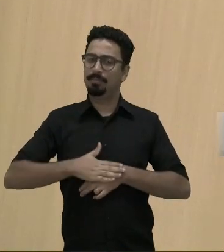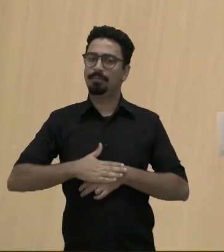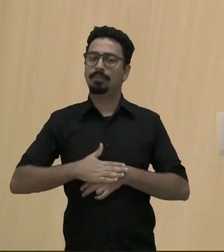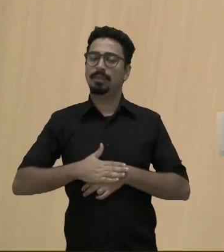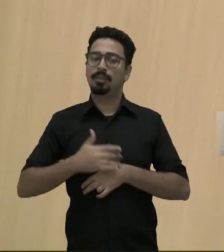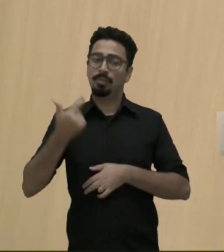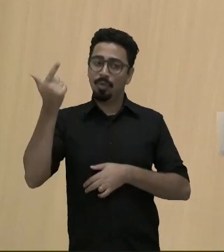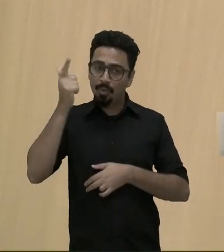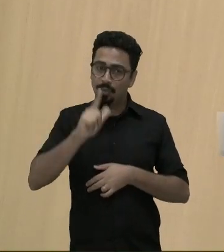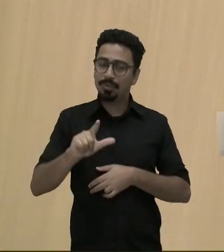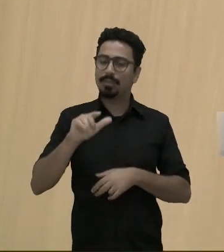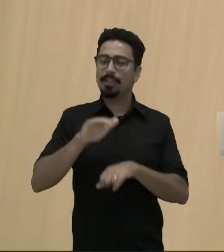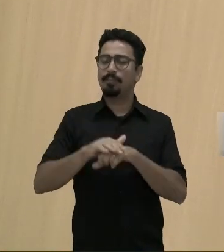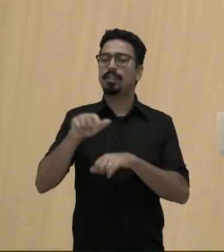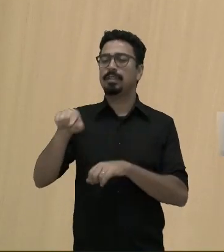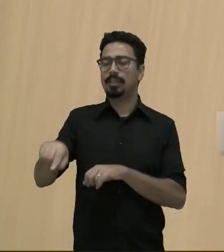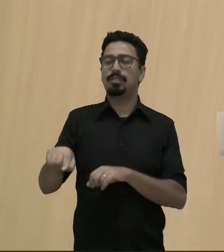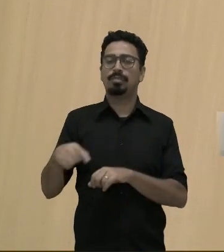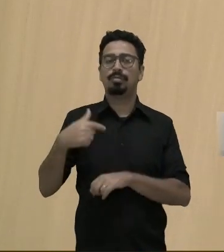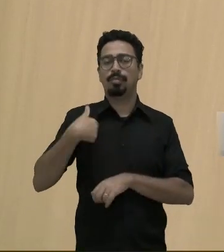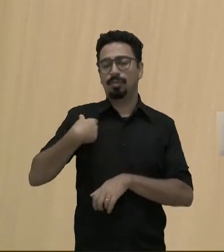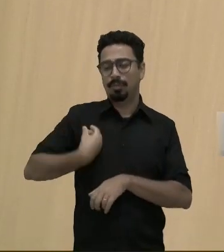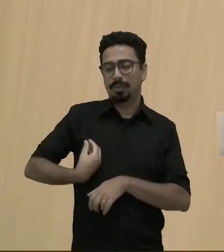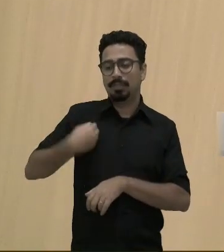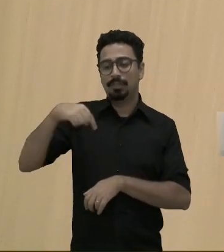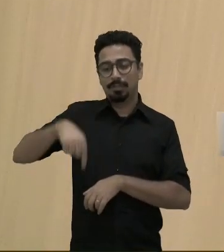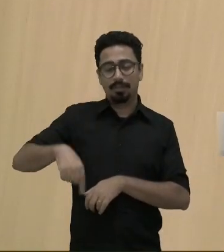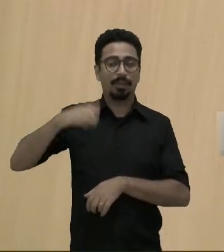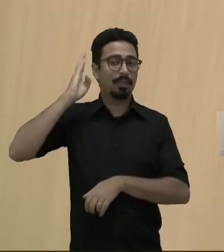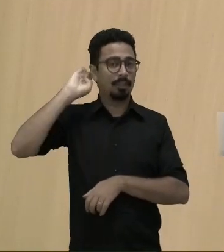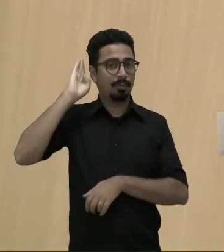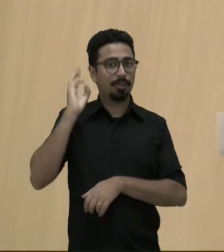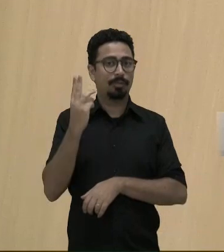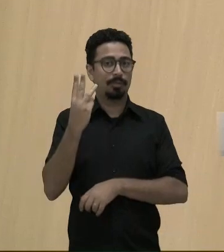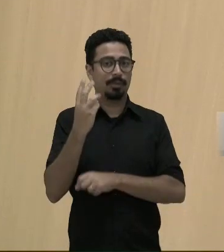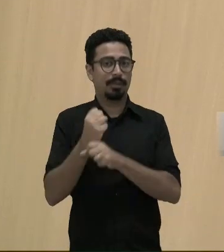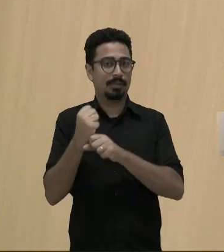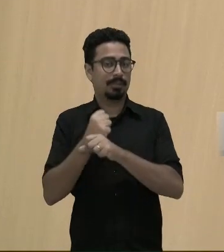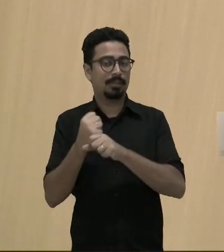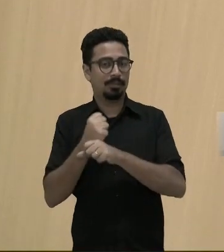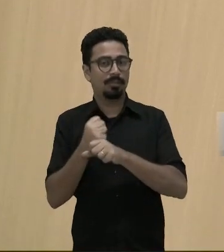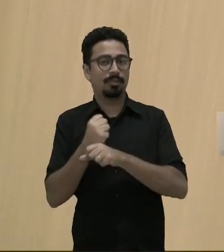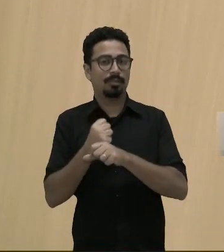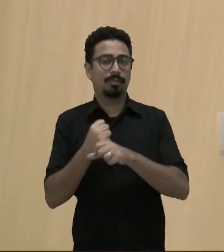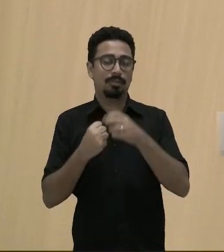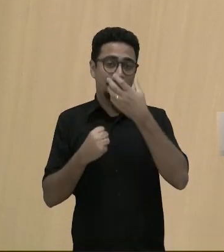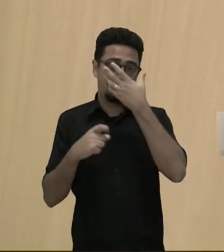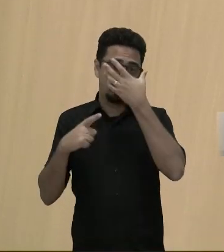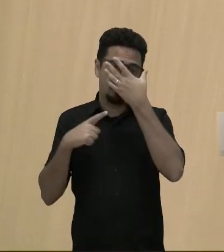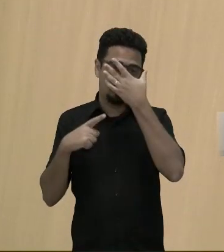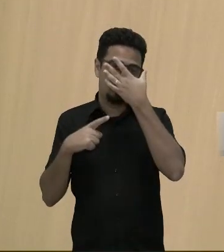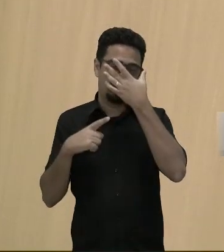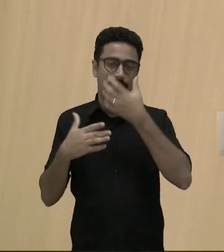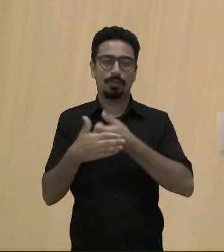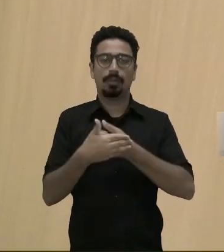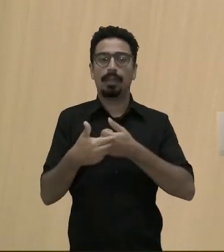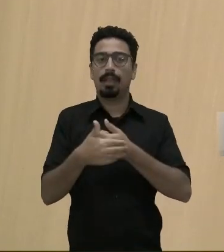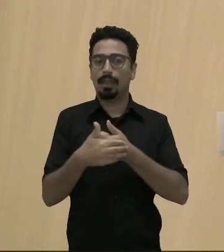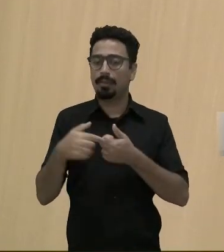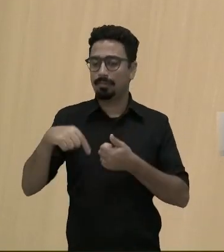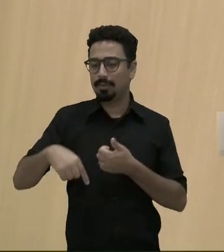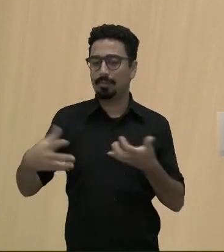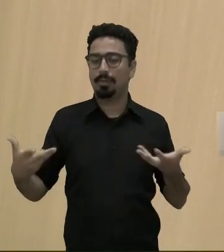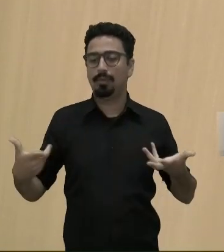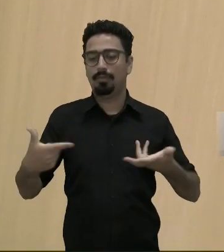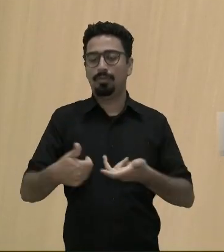esse sonho para ele. Estou aqui em Taubaté há 3 anos, me recebeu com um carinho maravilhoso,